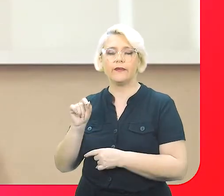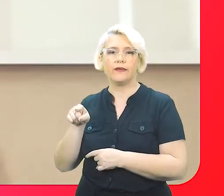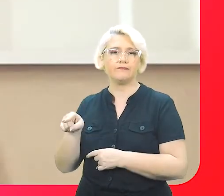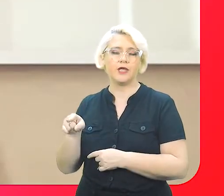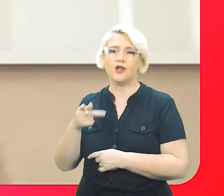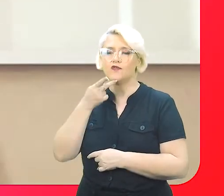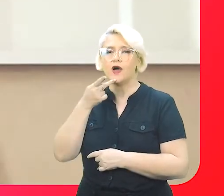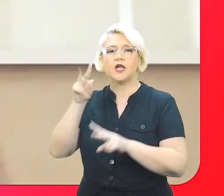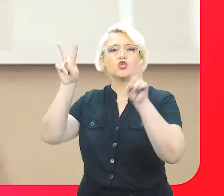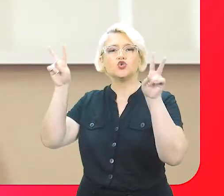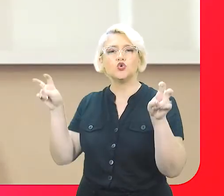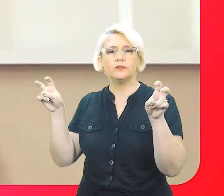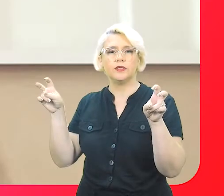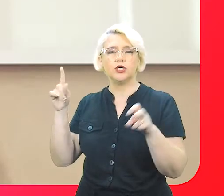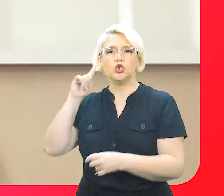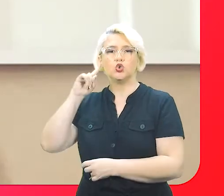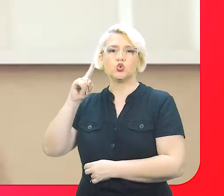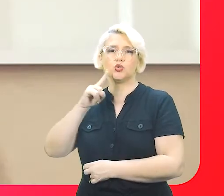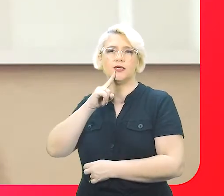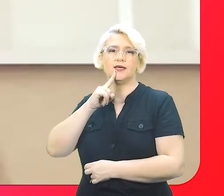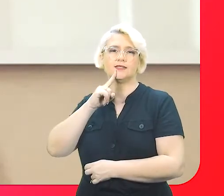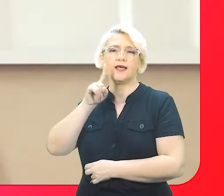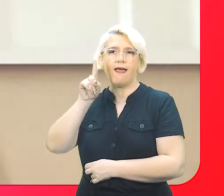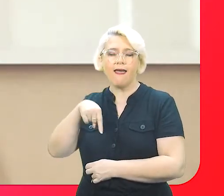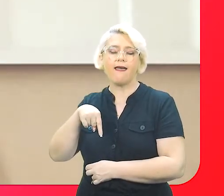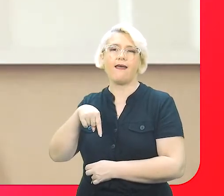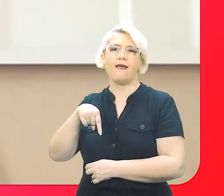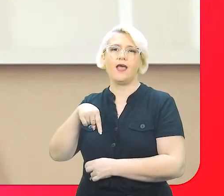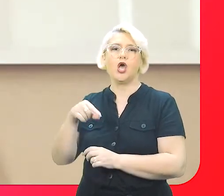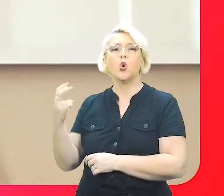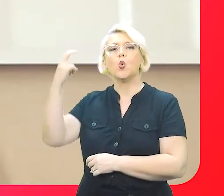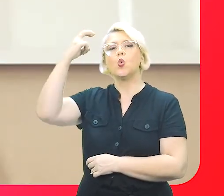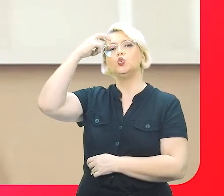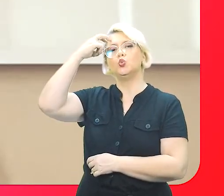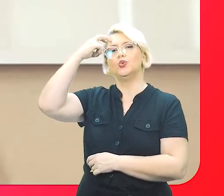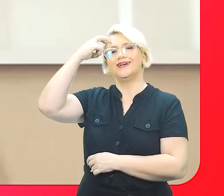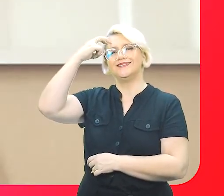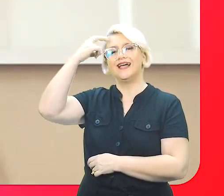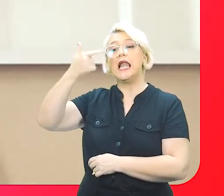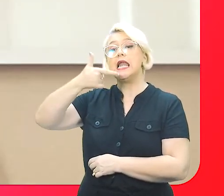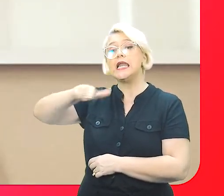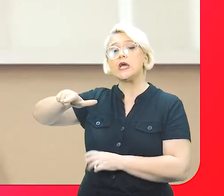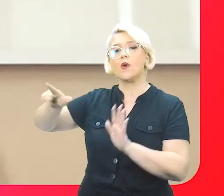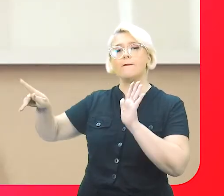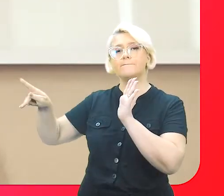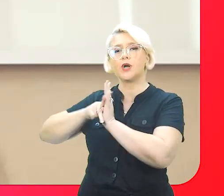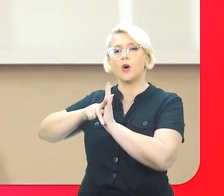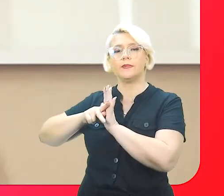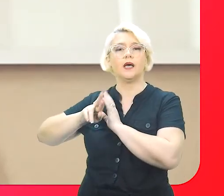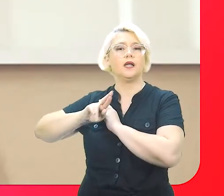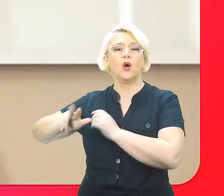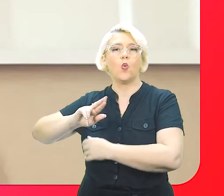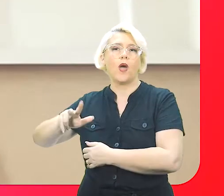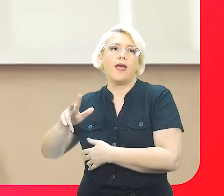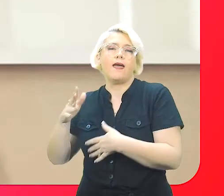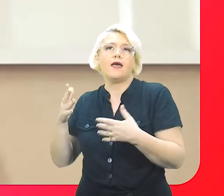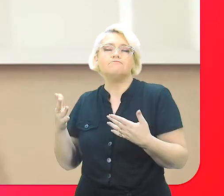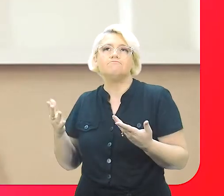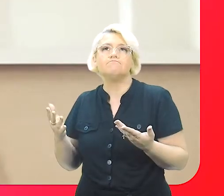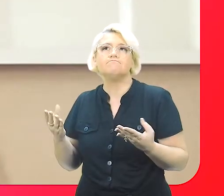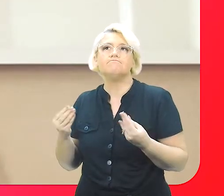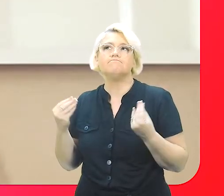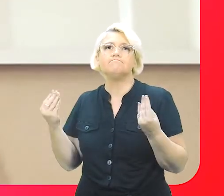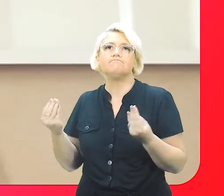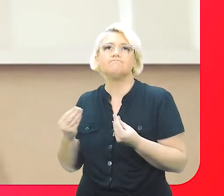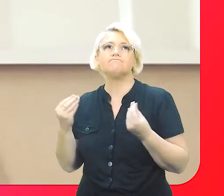a questão da surdez como uma cultura, né? Uma língua, uma cultura, e não